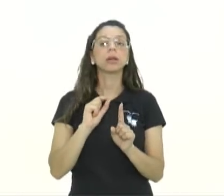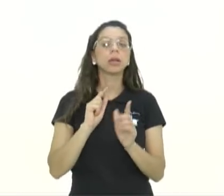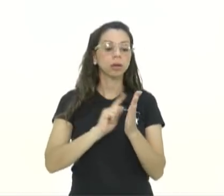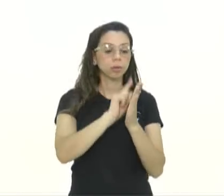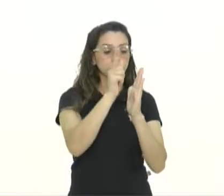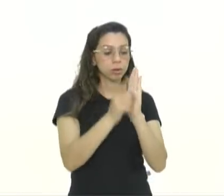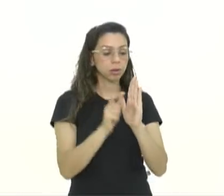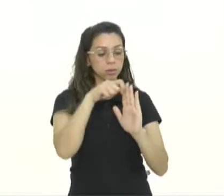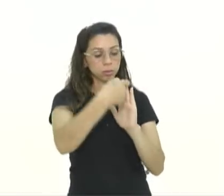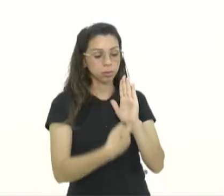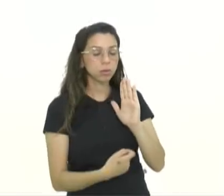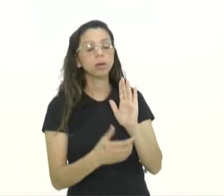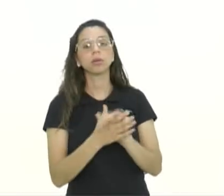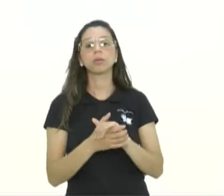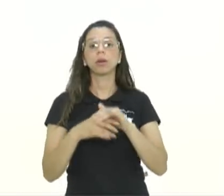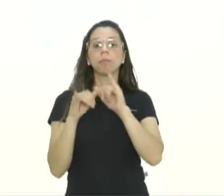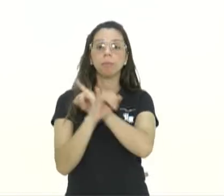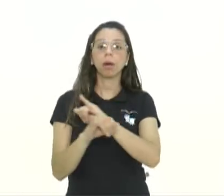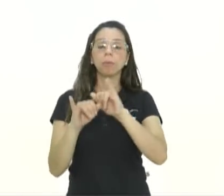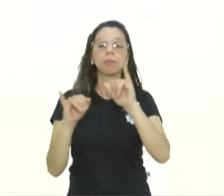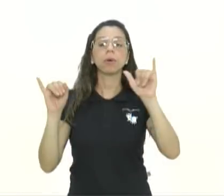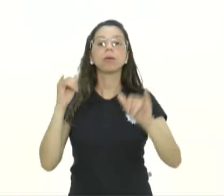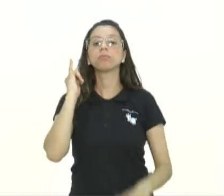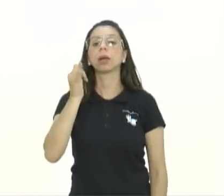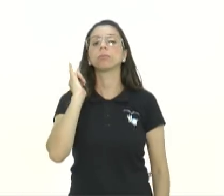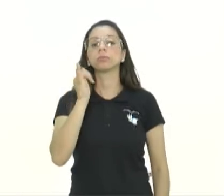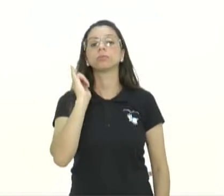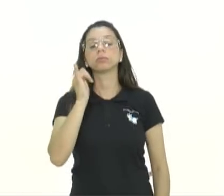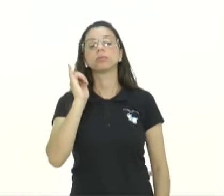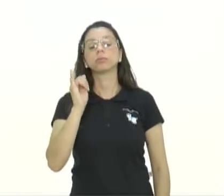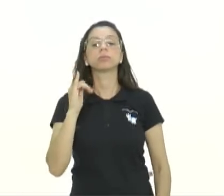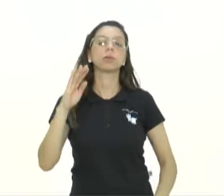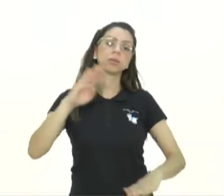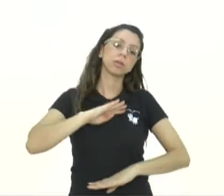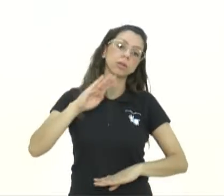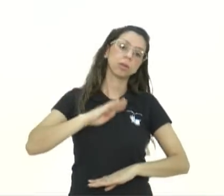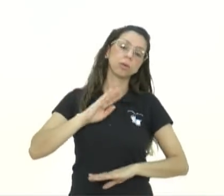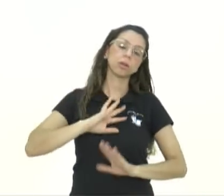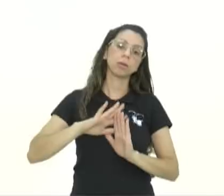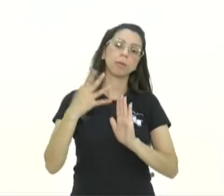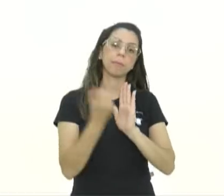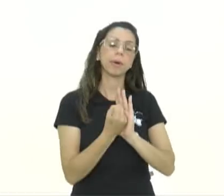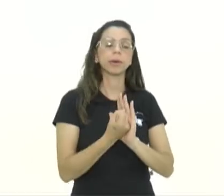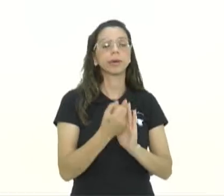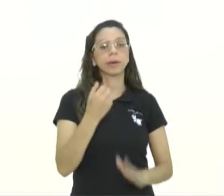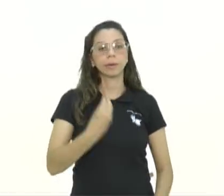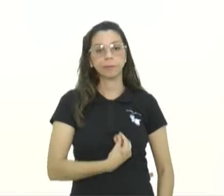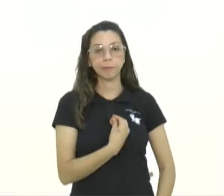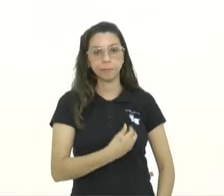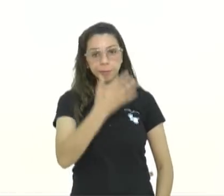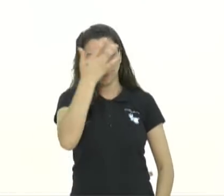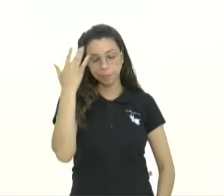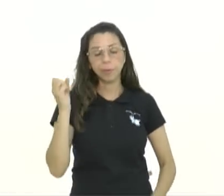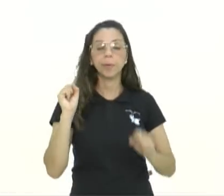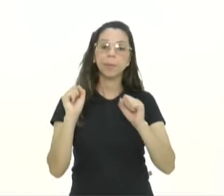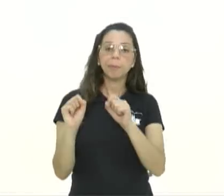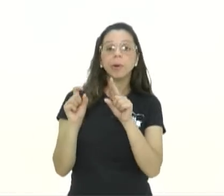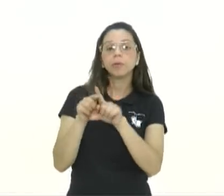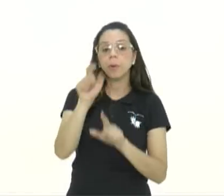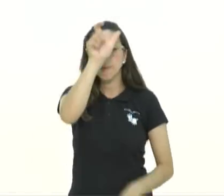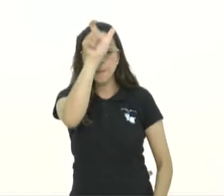narrar eventos marcantes. Narrar é contar, né? Contar os eventos marcantes da vida de uma pessoa, sejam de uma